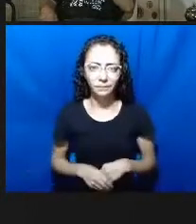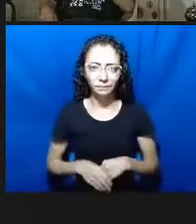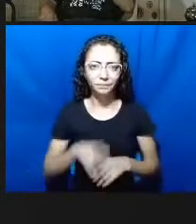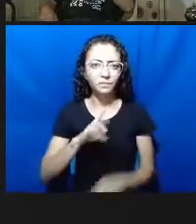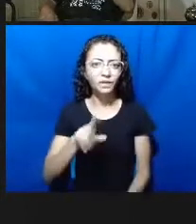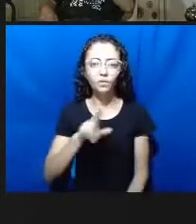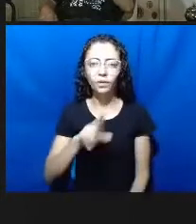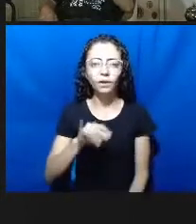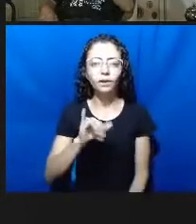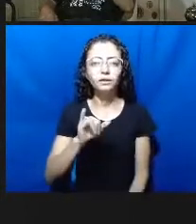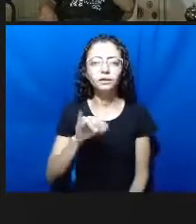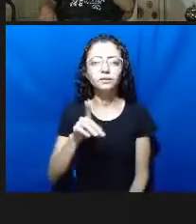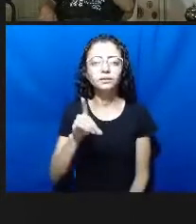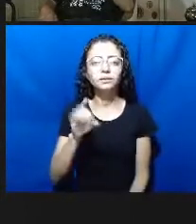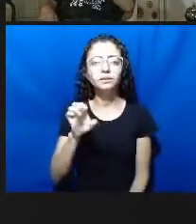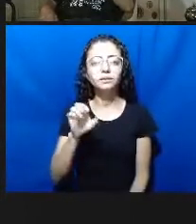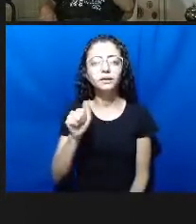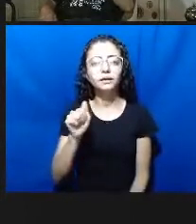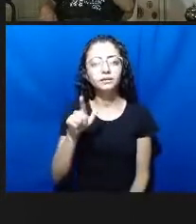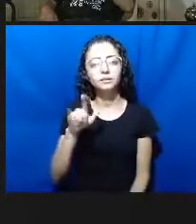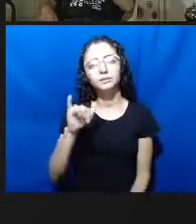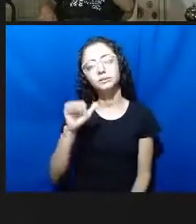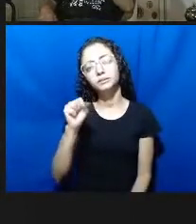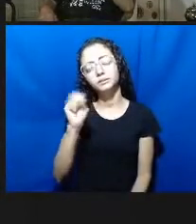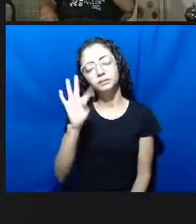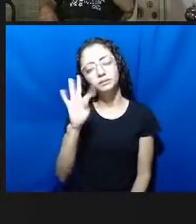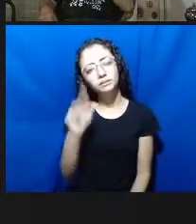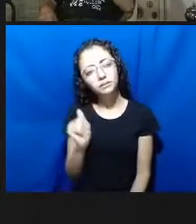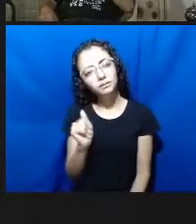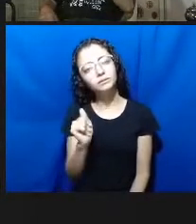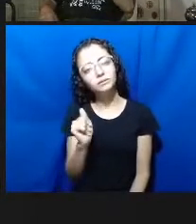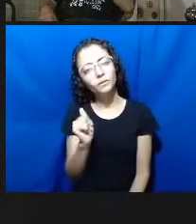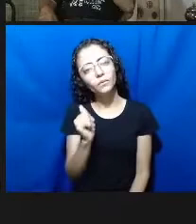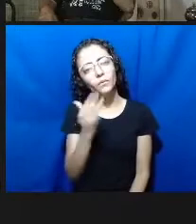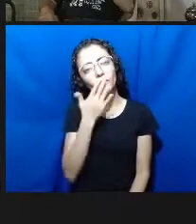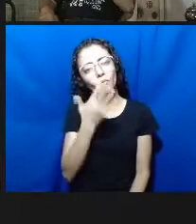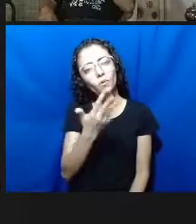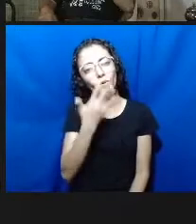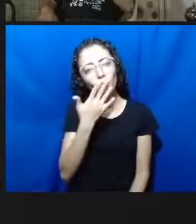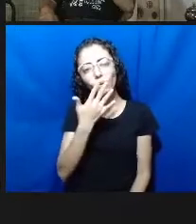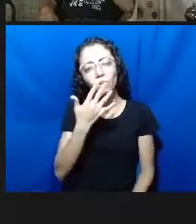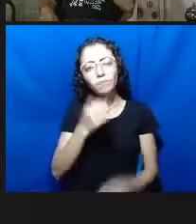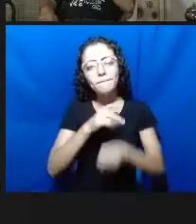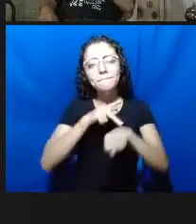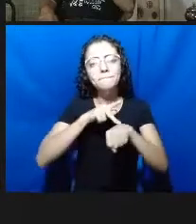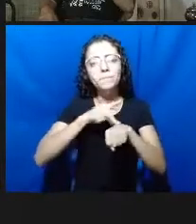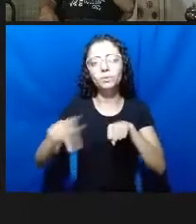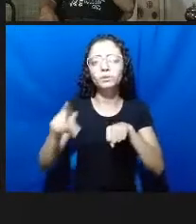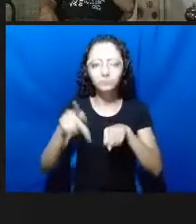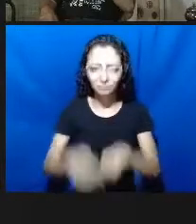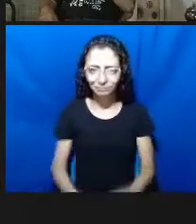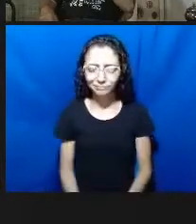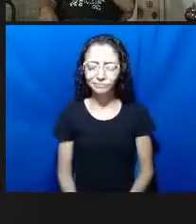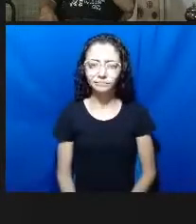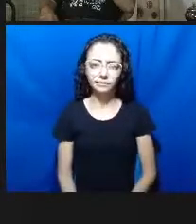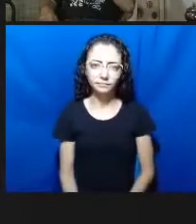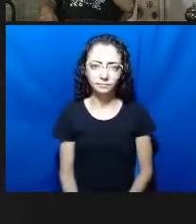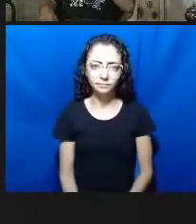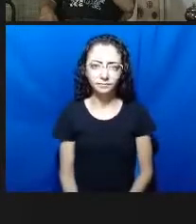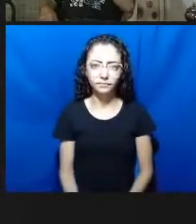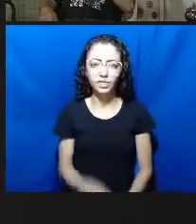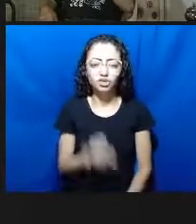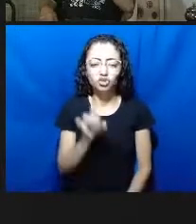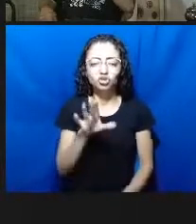cor como se ela fosse só, nesse sentido, ela é a pura cor, né? Nesse sentido, assim, é só a